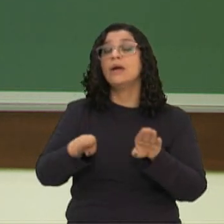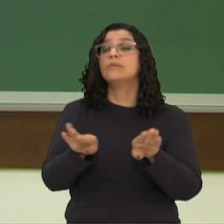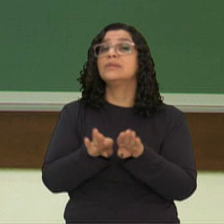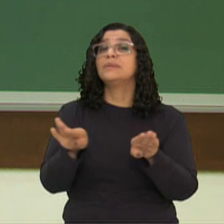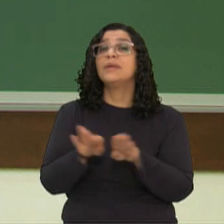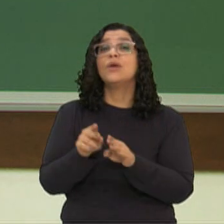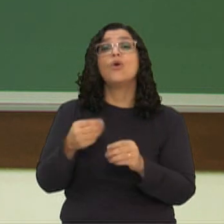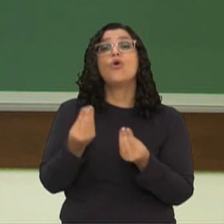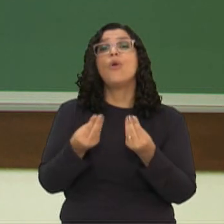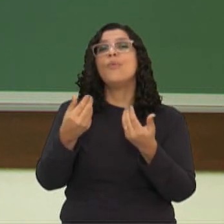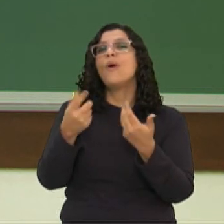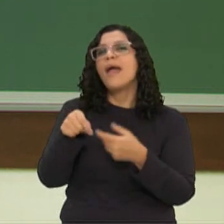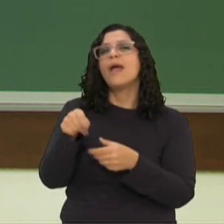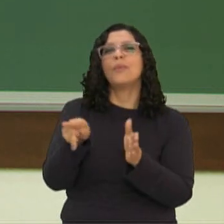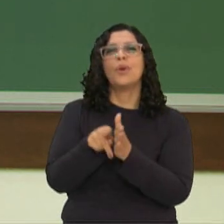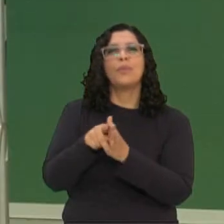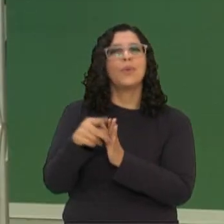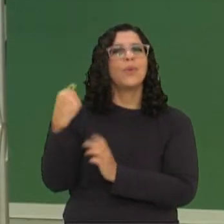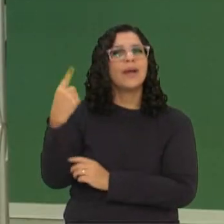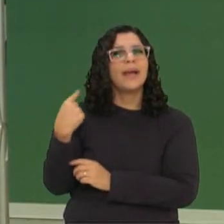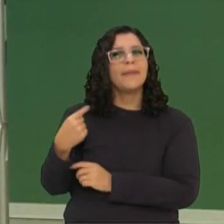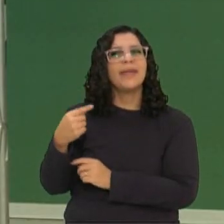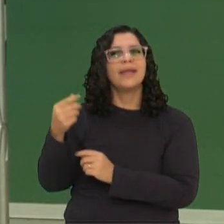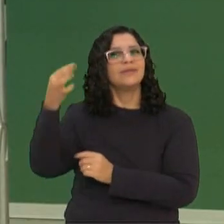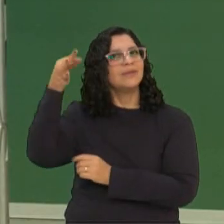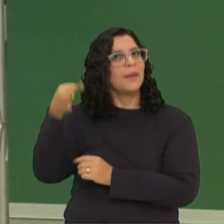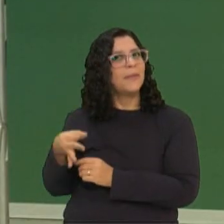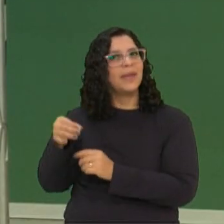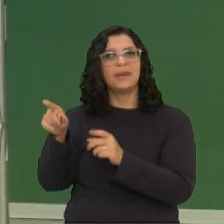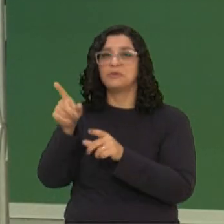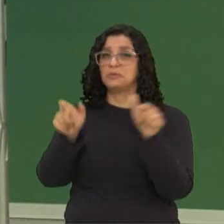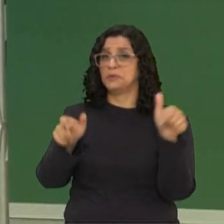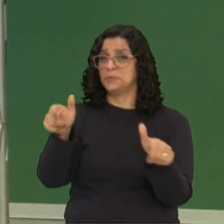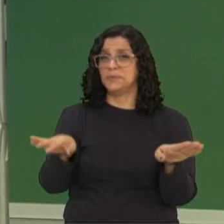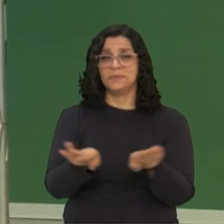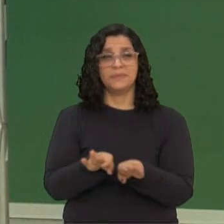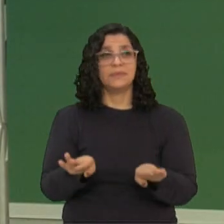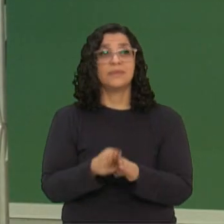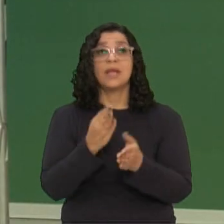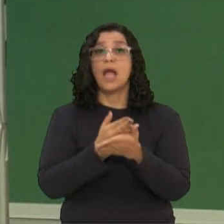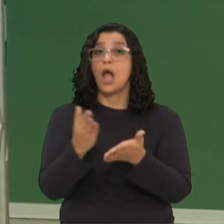pessoa, né? No caso, nós vamos ver aqui, ó,